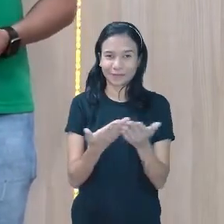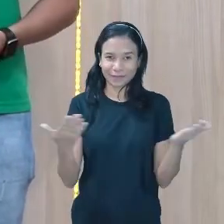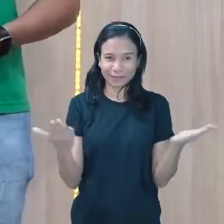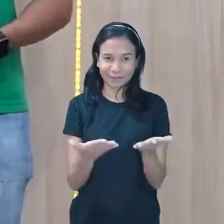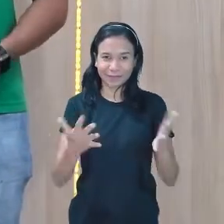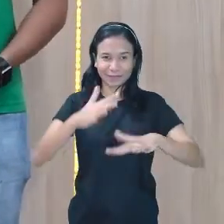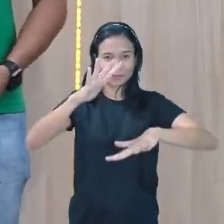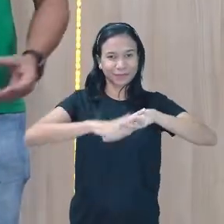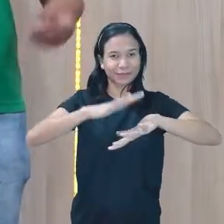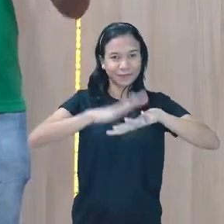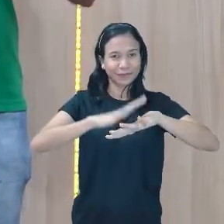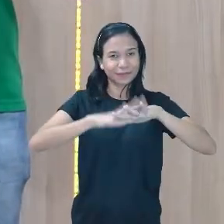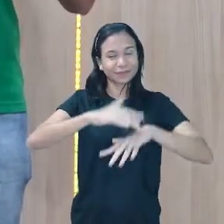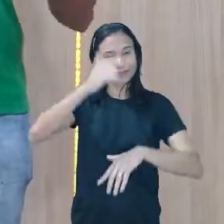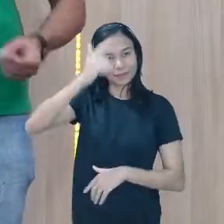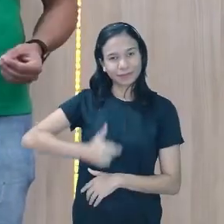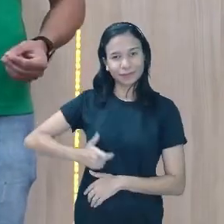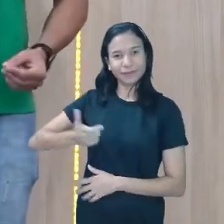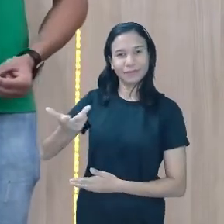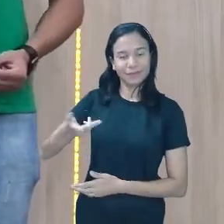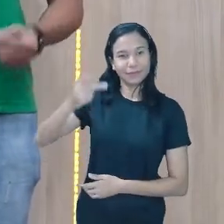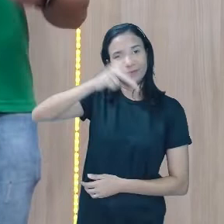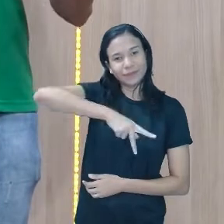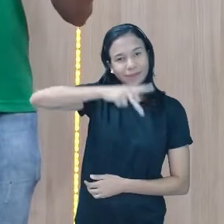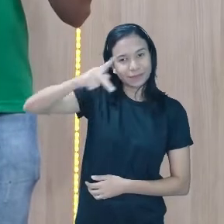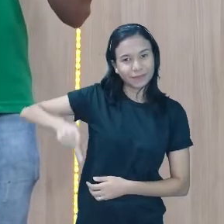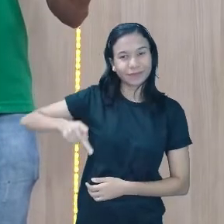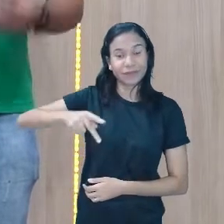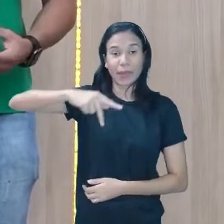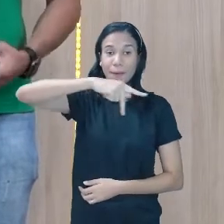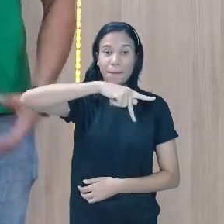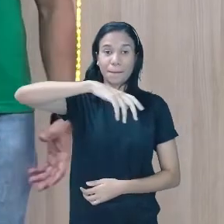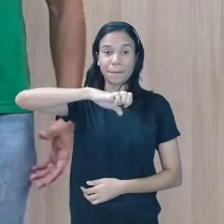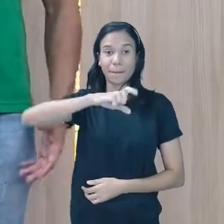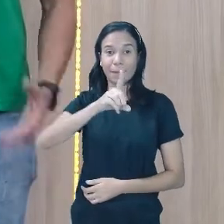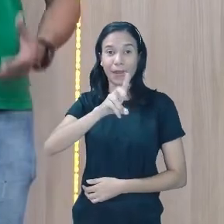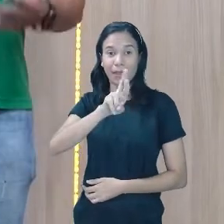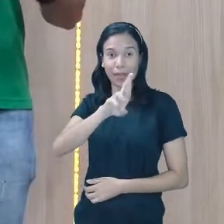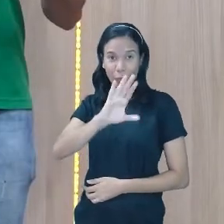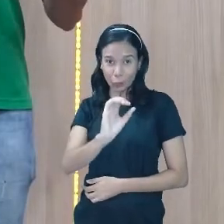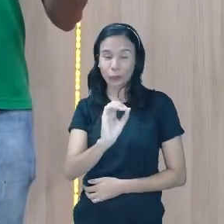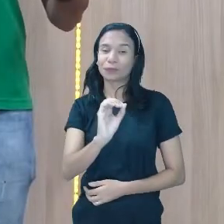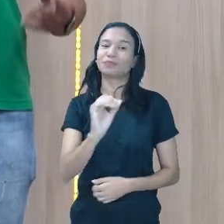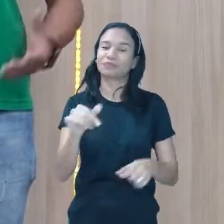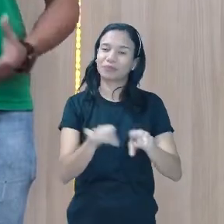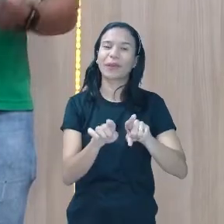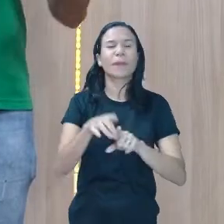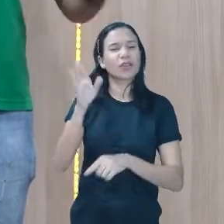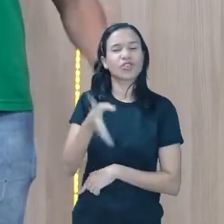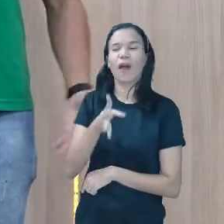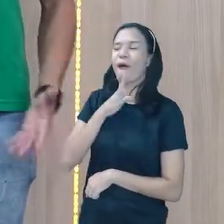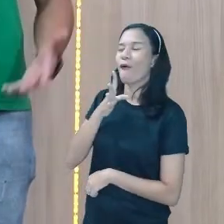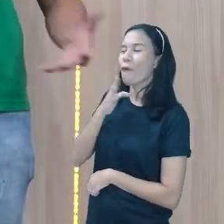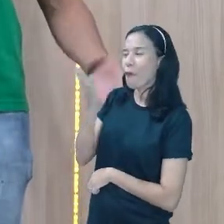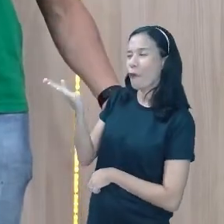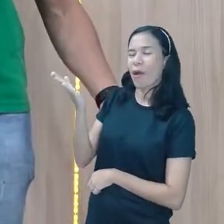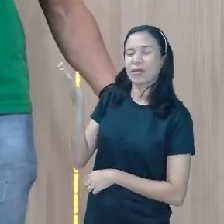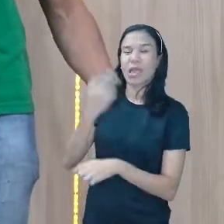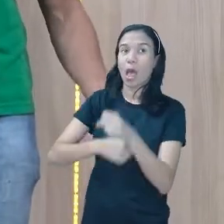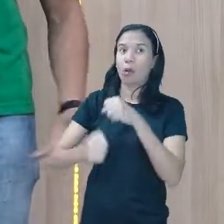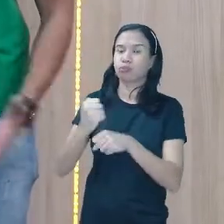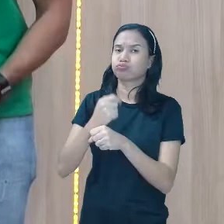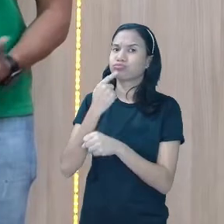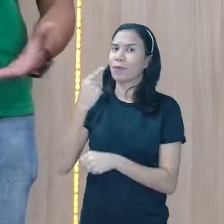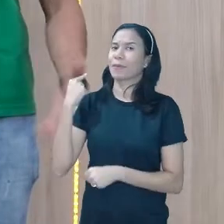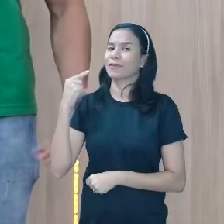mais uma aula de matemática. Aqui quem vos fala é o professor Pedro Vitor. Você já deve ter me conhecido aí desde o ano